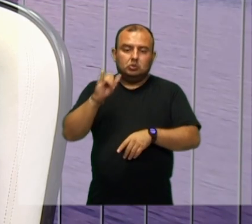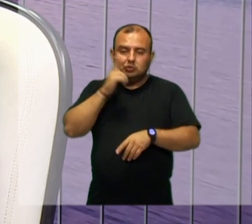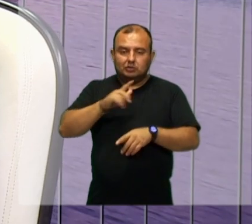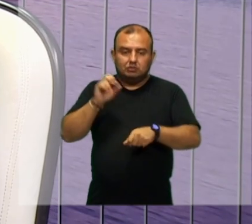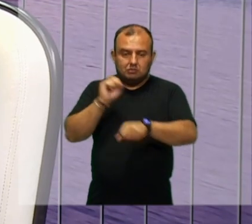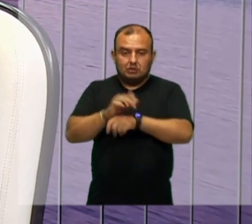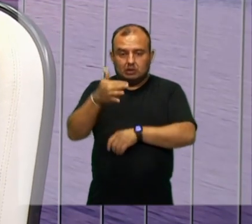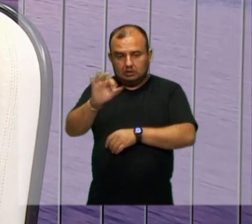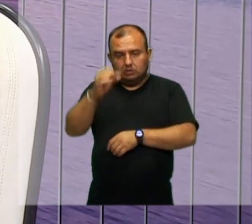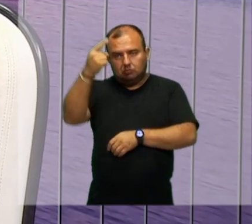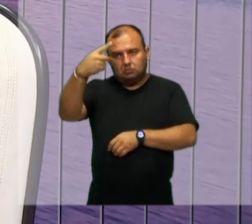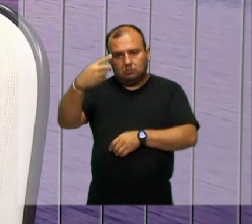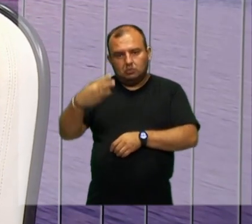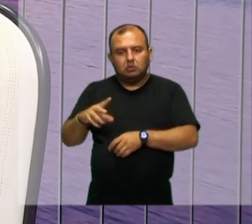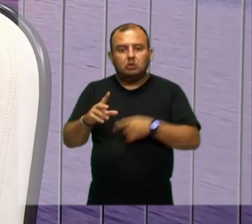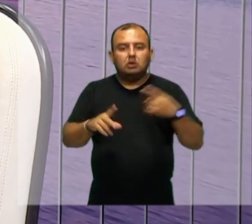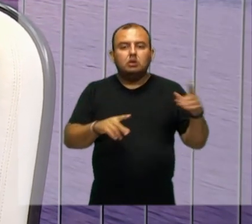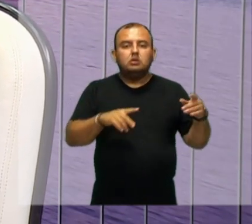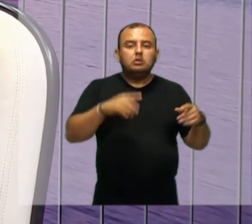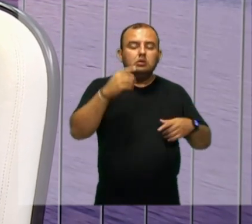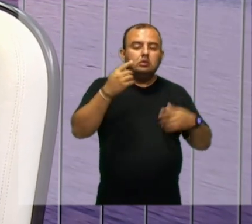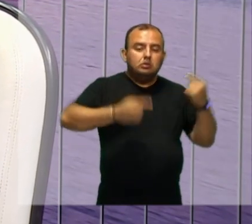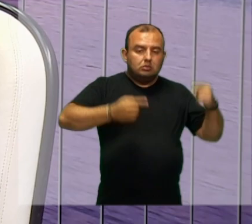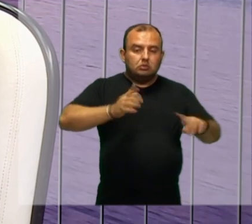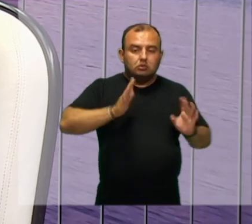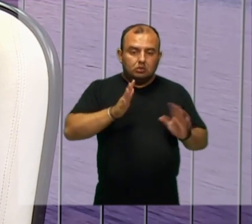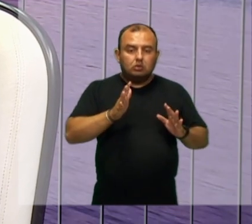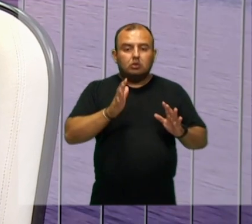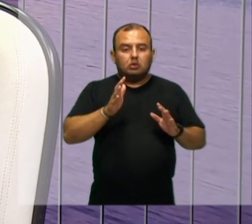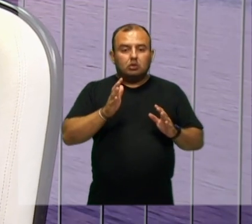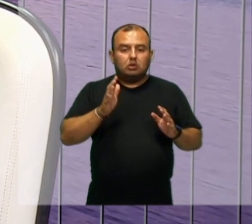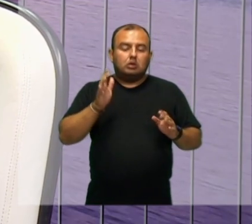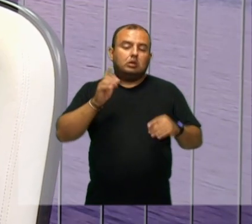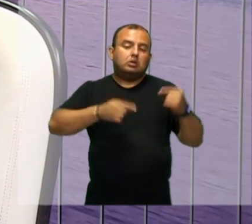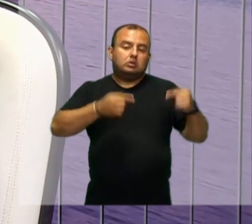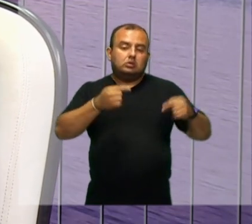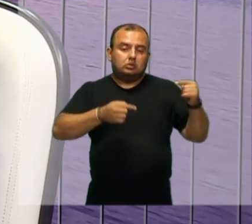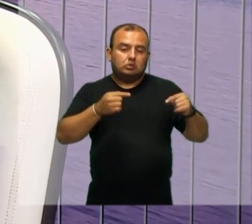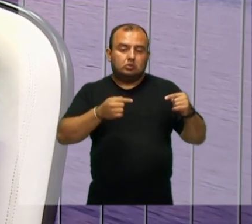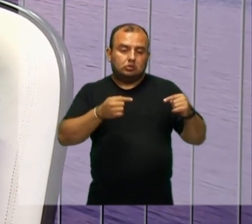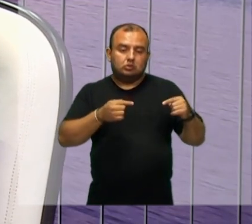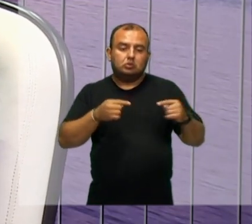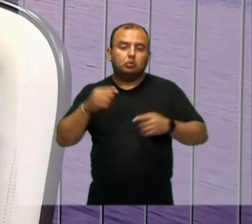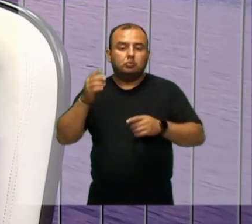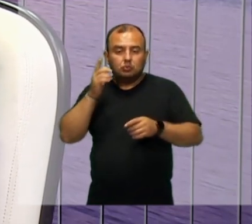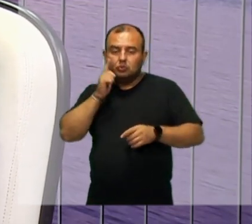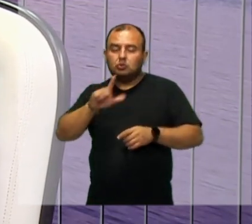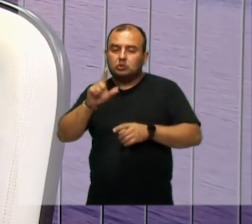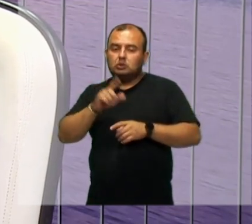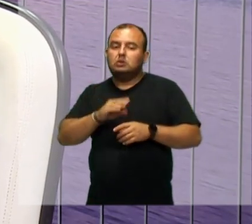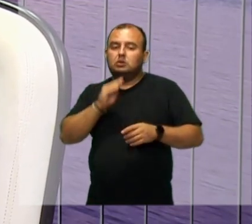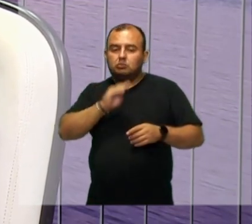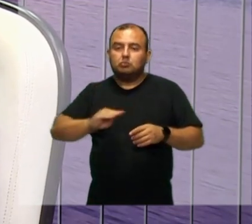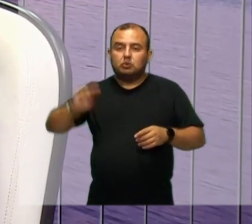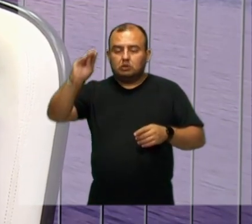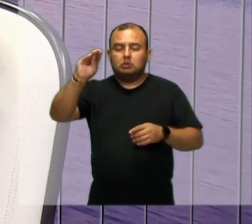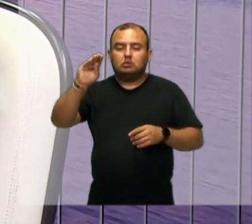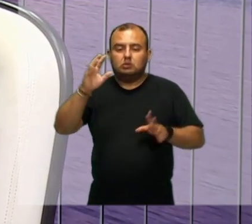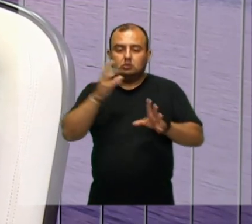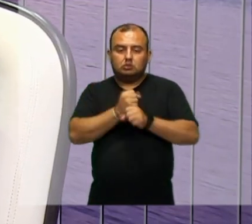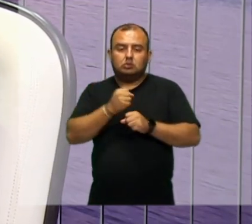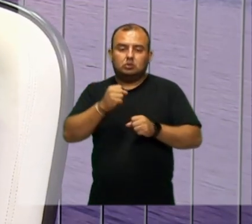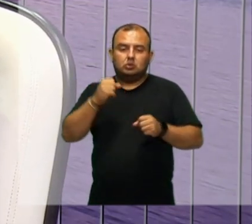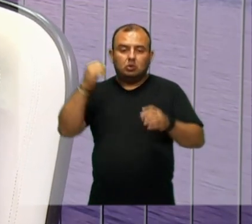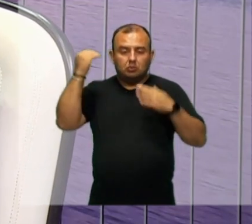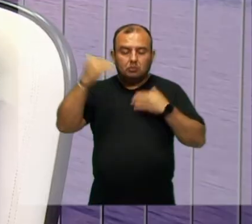Essa competição que eu ganhei agora, ela já foi elencada como a classificatória para essas competições. Então, todos os atletas que ganharam as